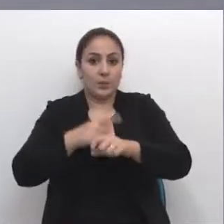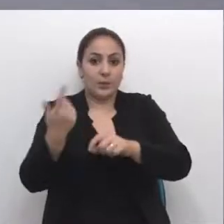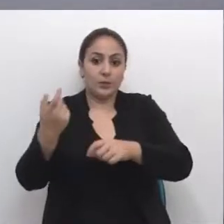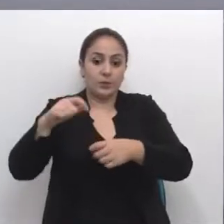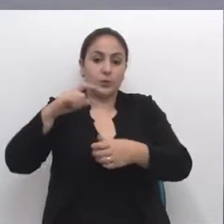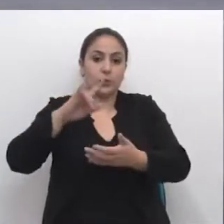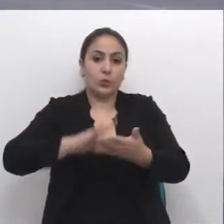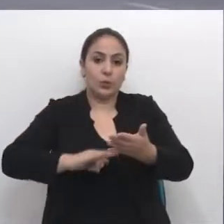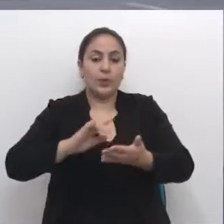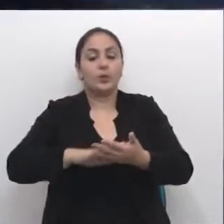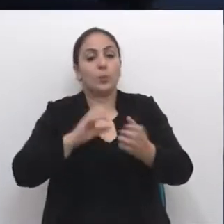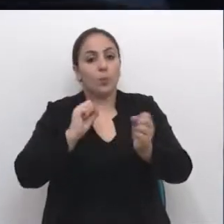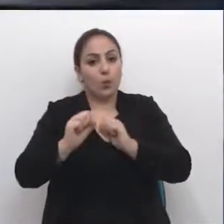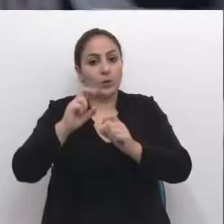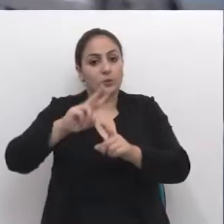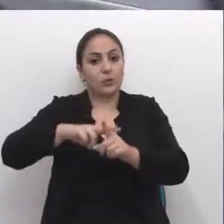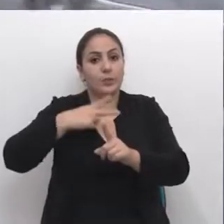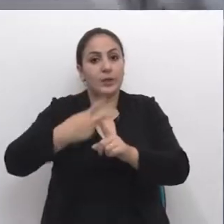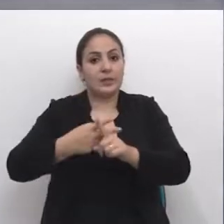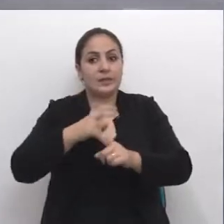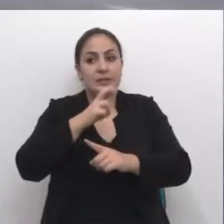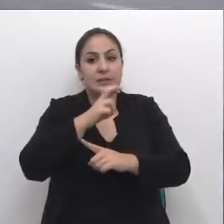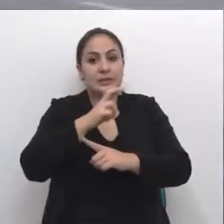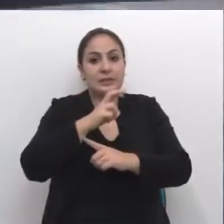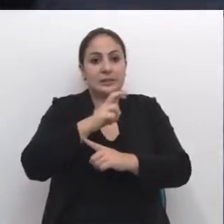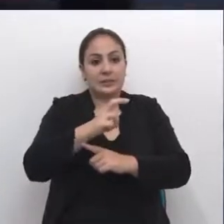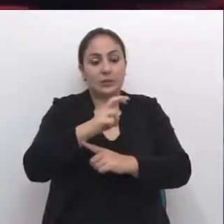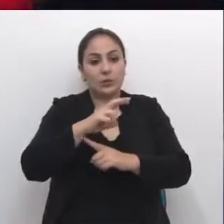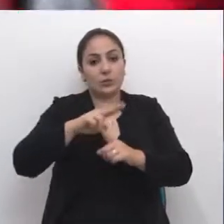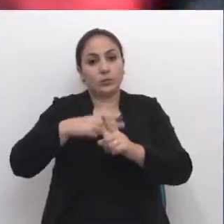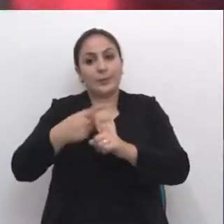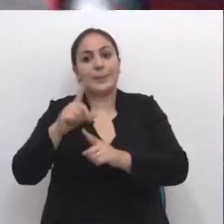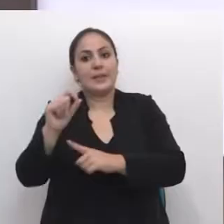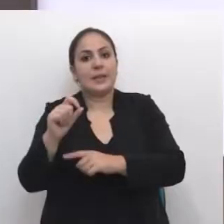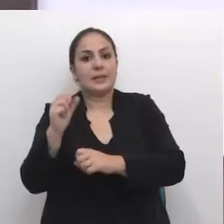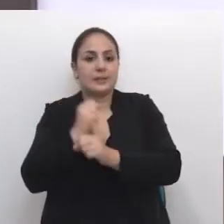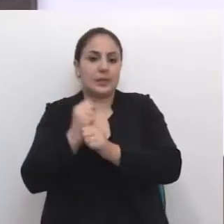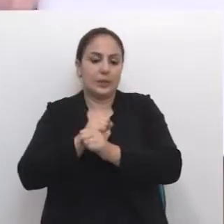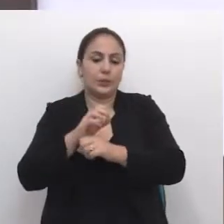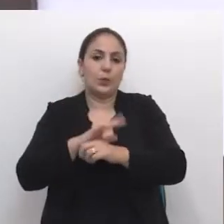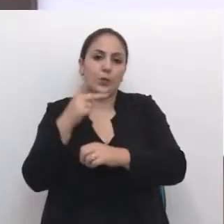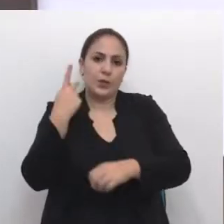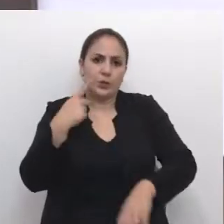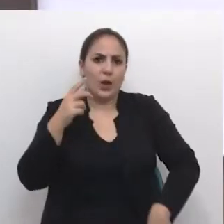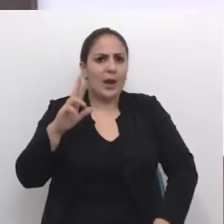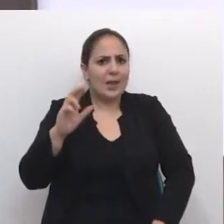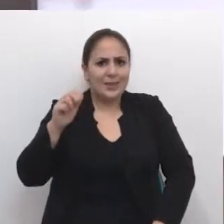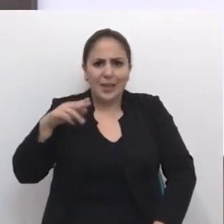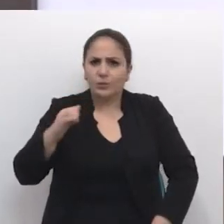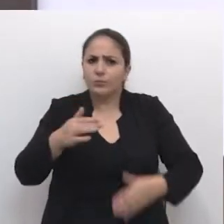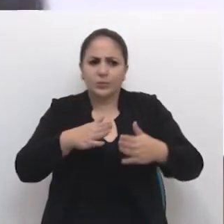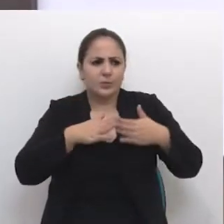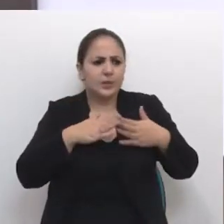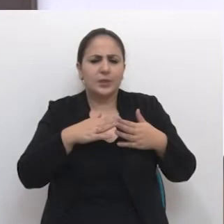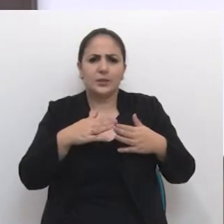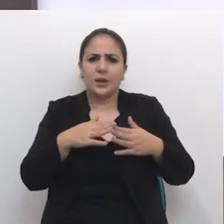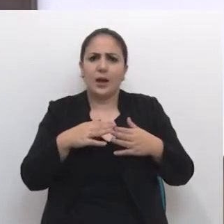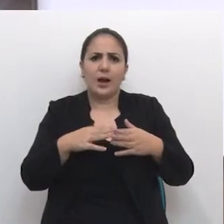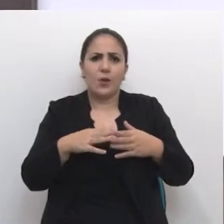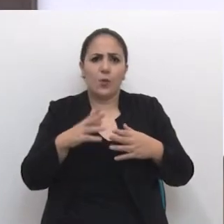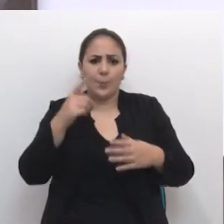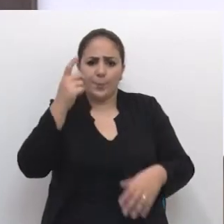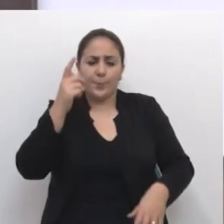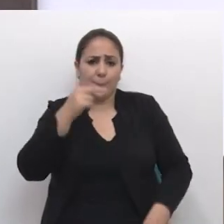do documento também pode aumentar de 5 para 10 anos. O vereador Renato Tchecker defende a iniciativa